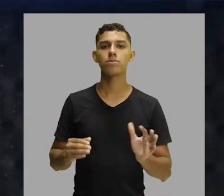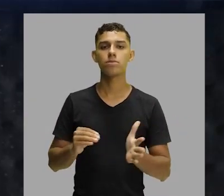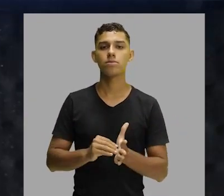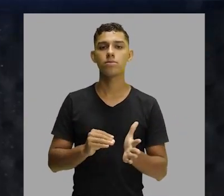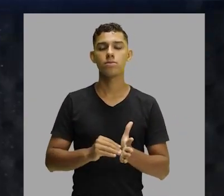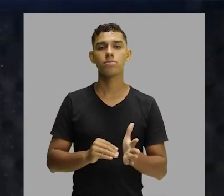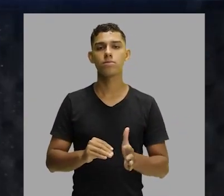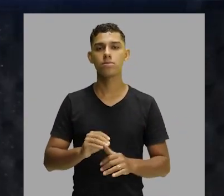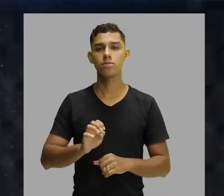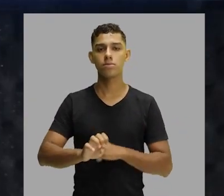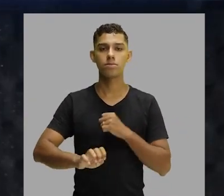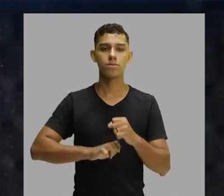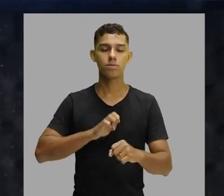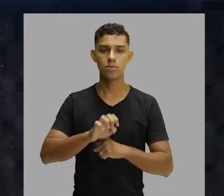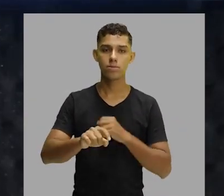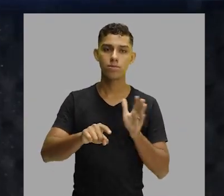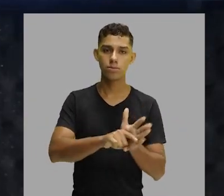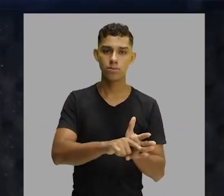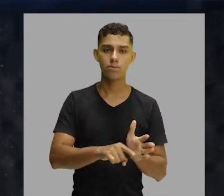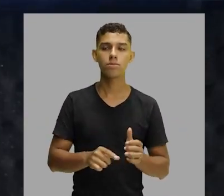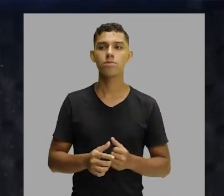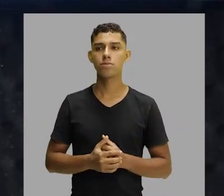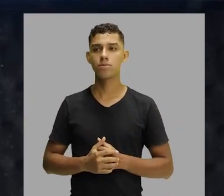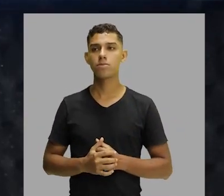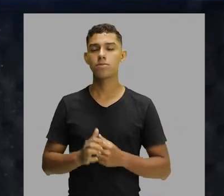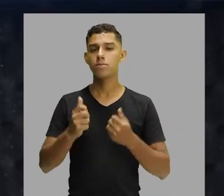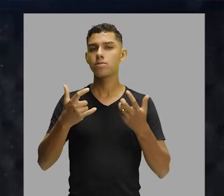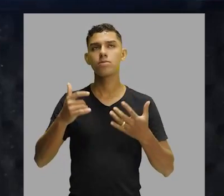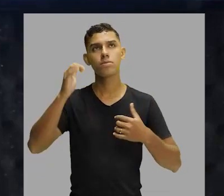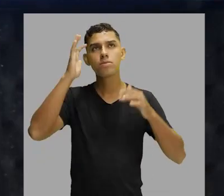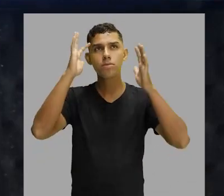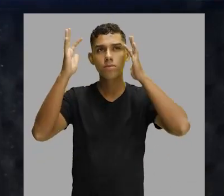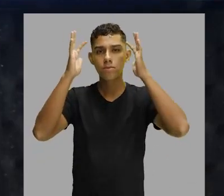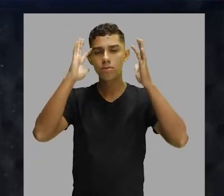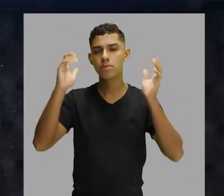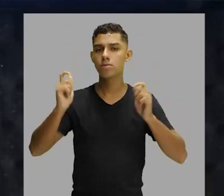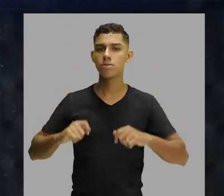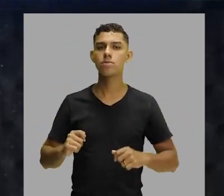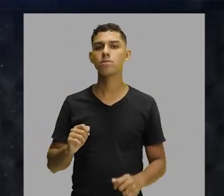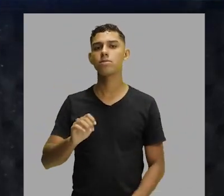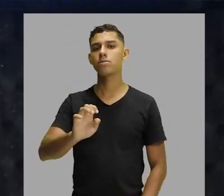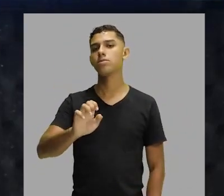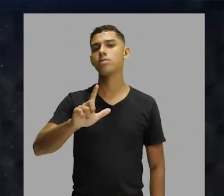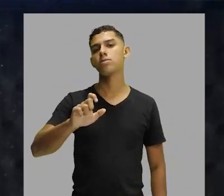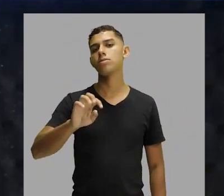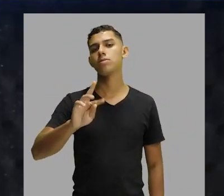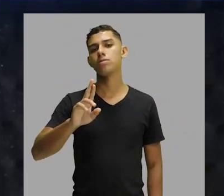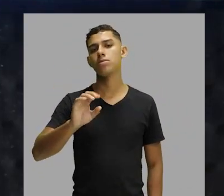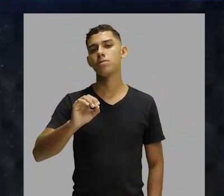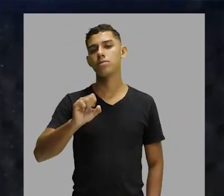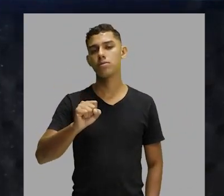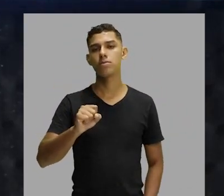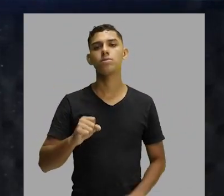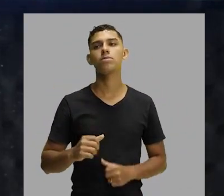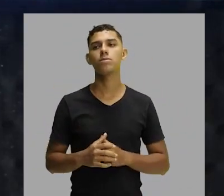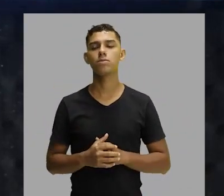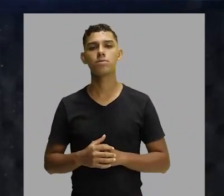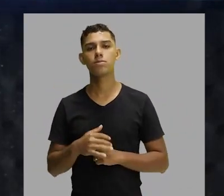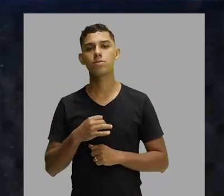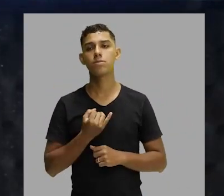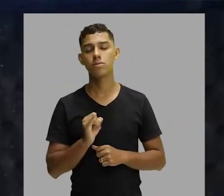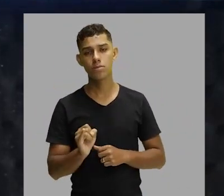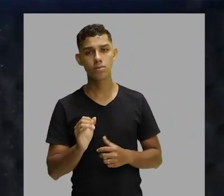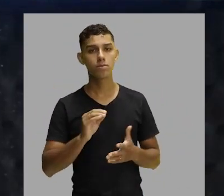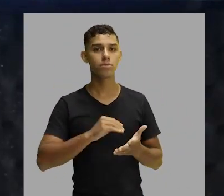de elétrons, certo? Nós sempre fazemos alusão aos elétrons. Se sobra elétrons, é